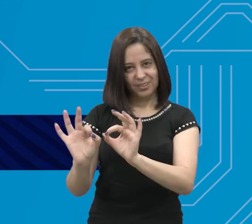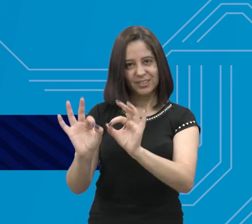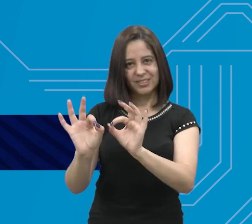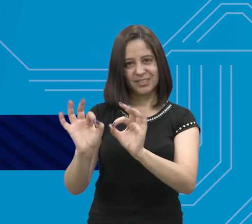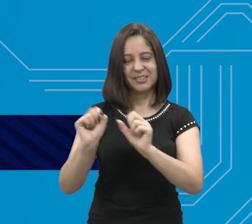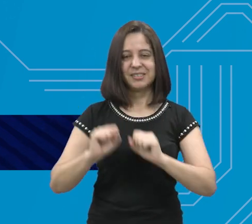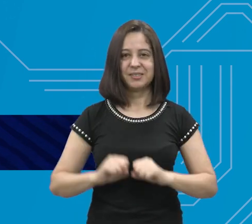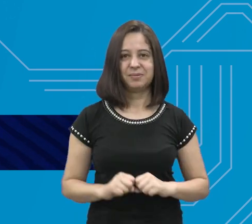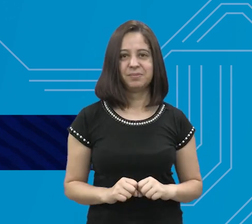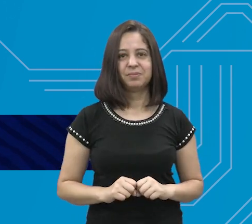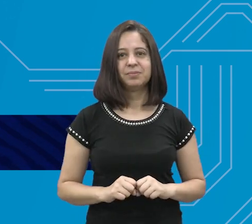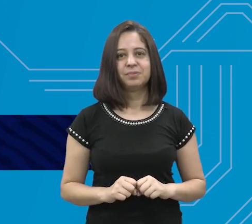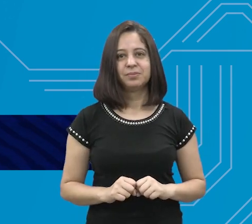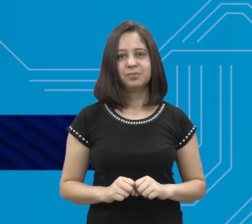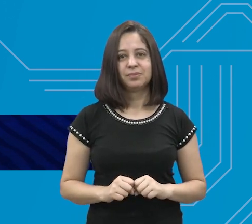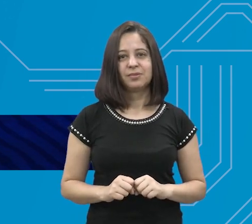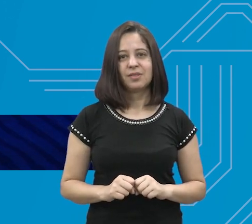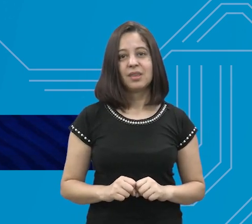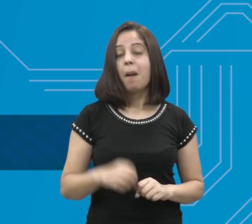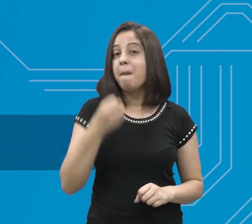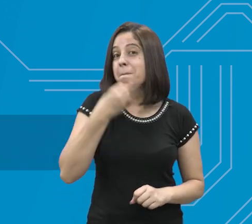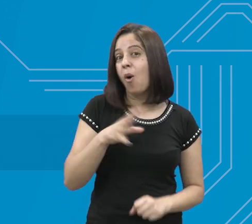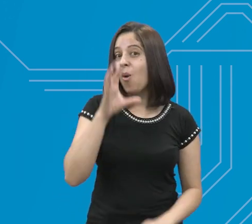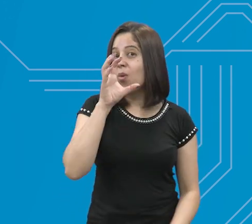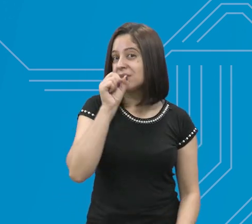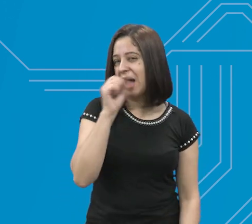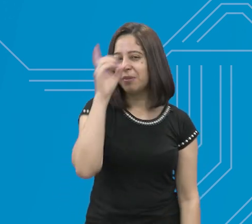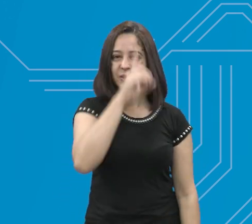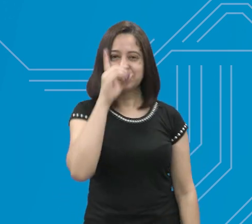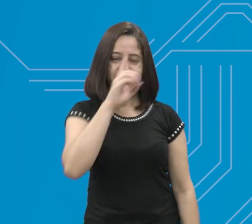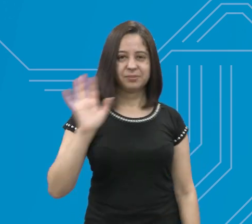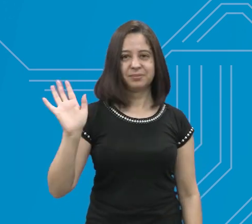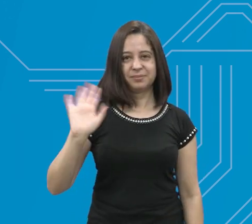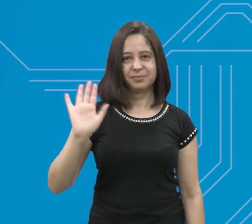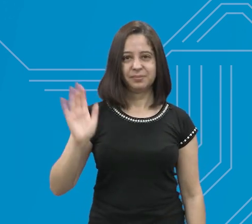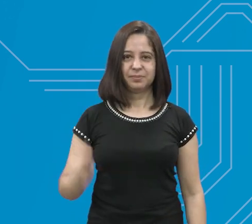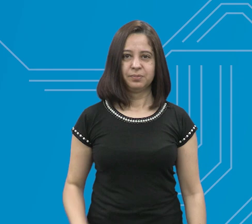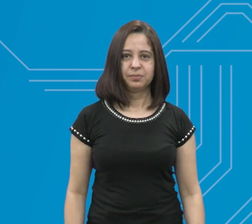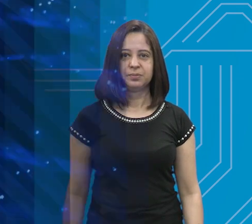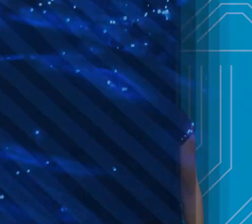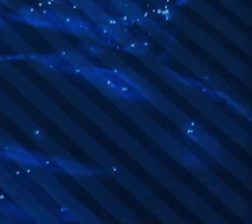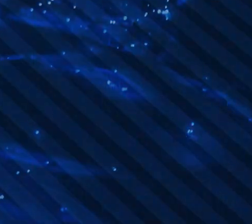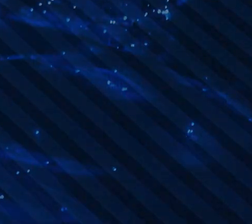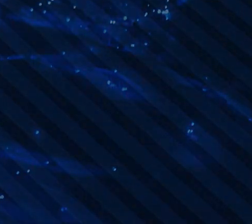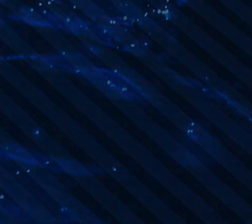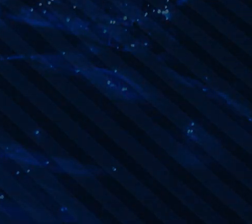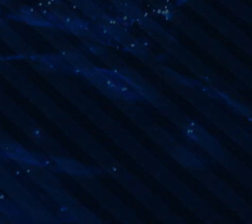do YouTube TV Câmara SJC. Um ótimo fim de semana para você. Tchau, tchau.